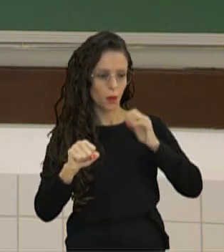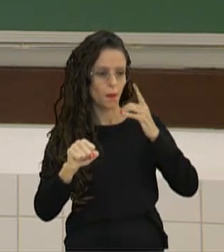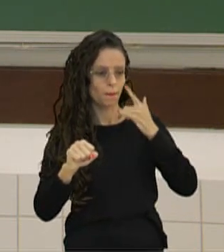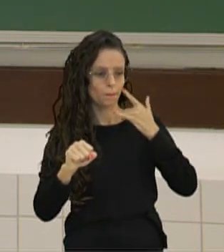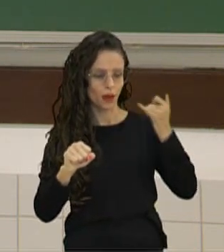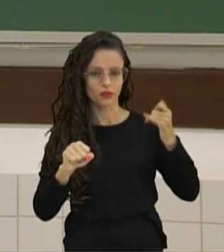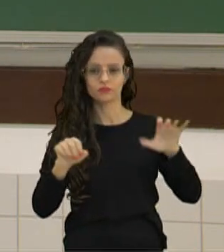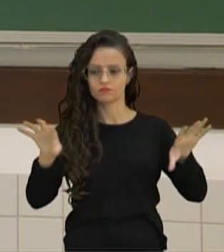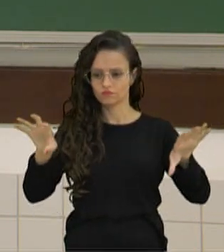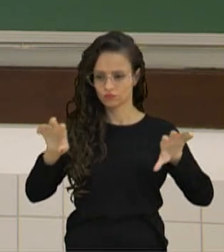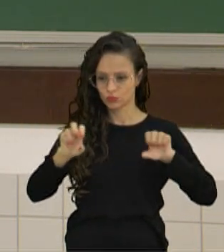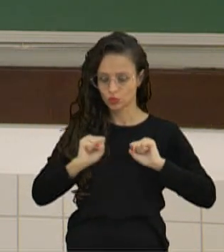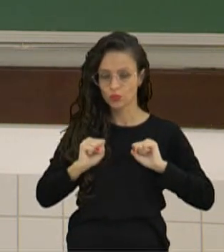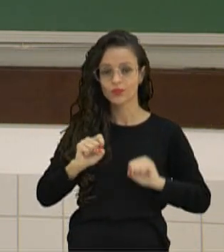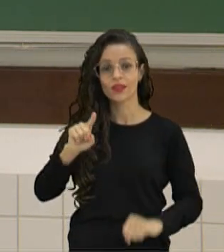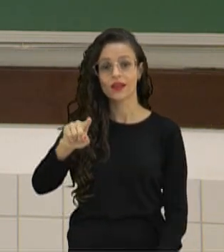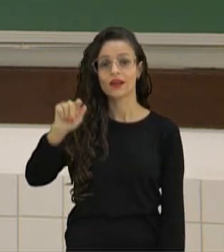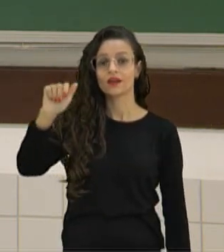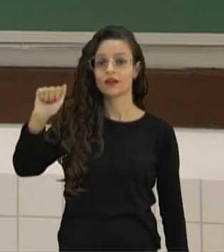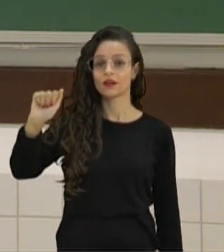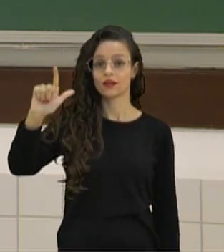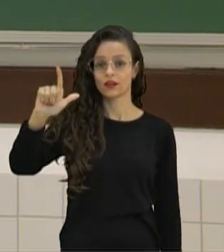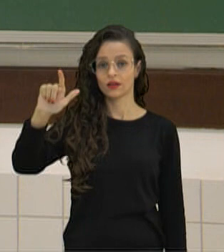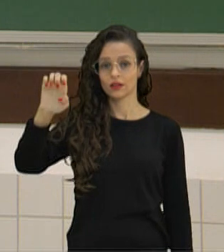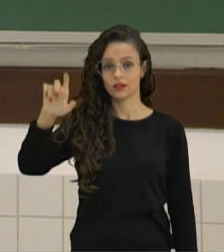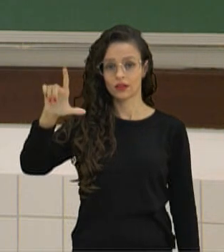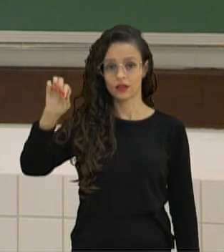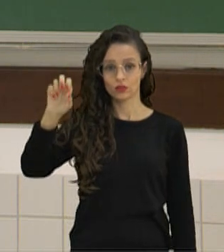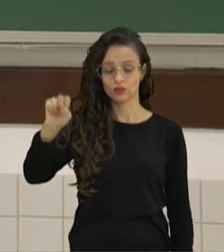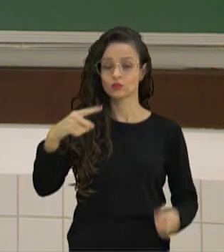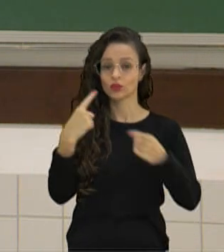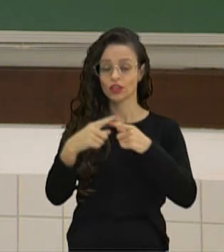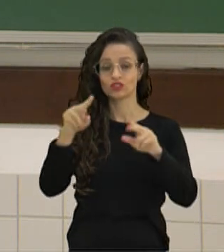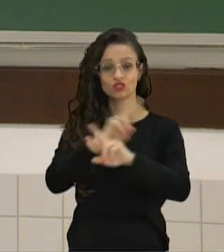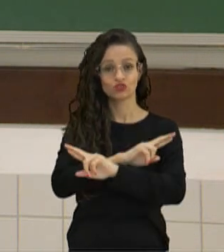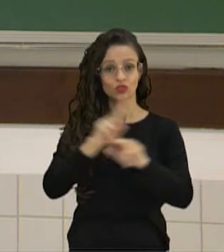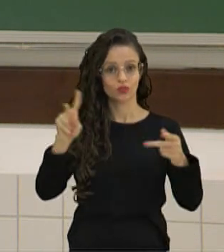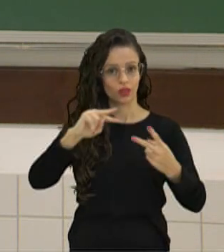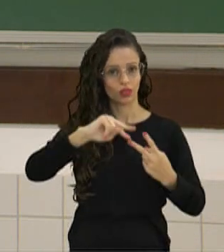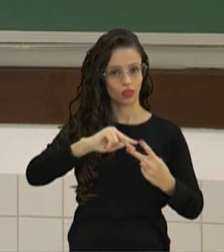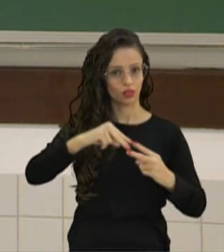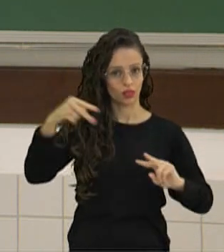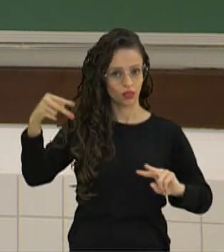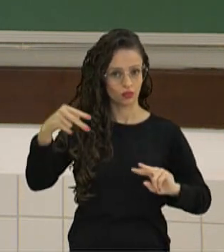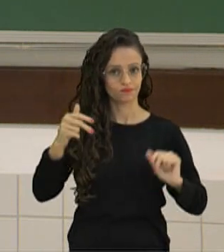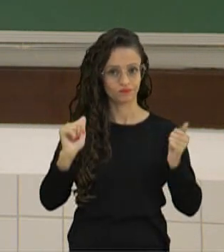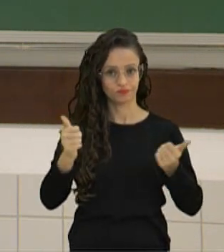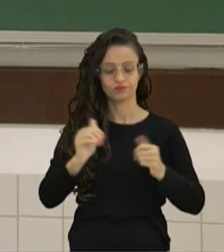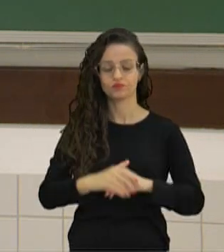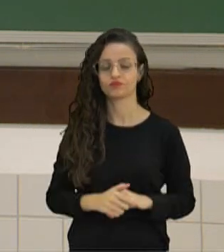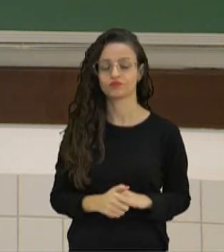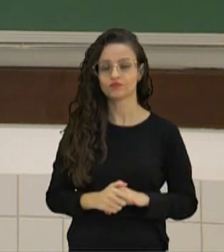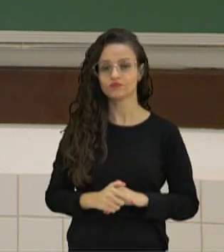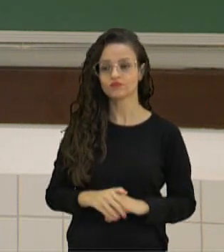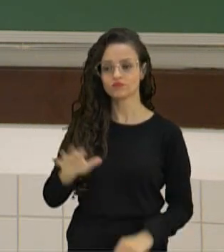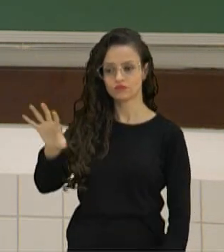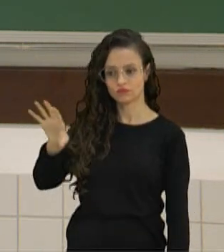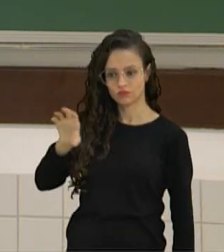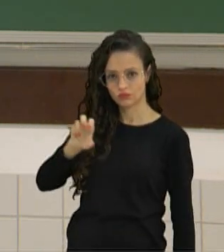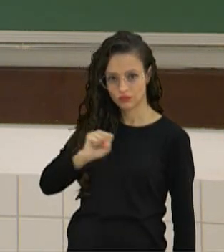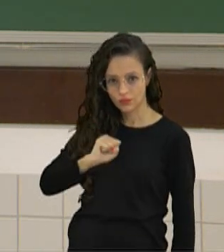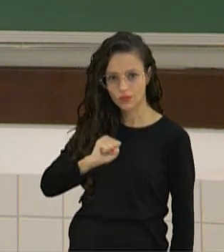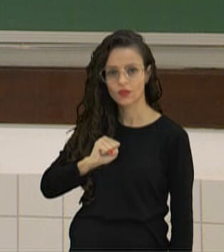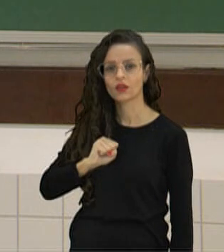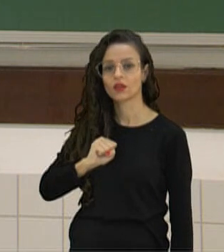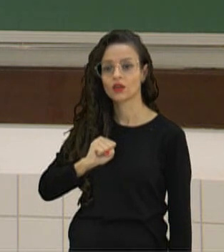pai. Eu vou chamar de alelos porque são formas diferentes de DNA, tá certo? Se eu herdei um gene da minha mãe